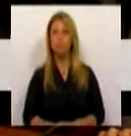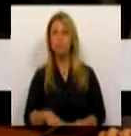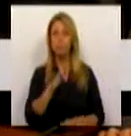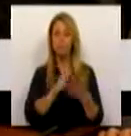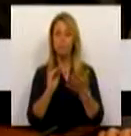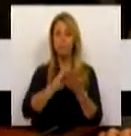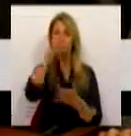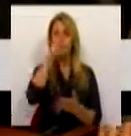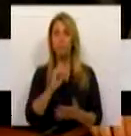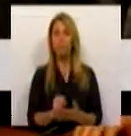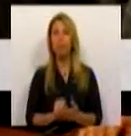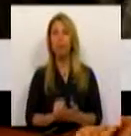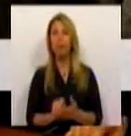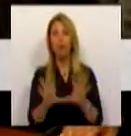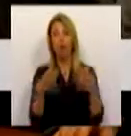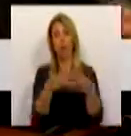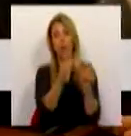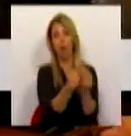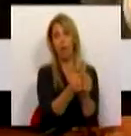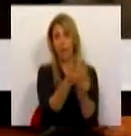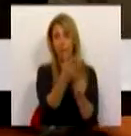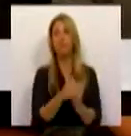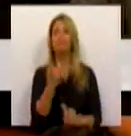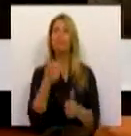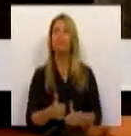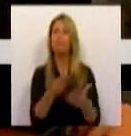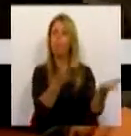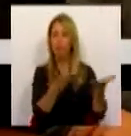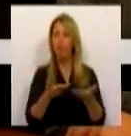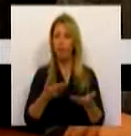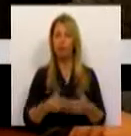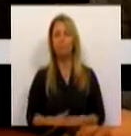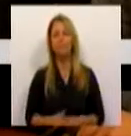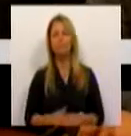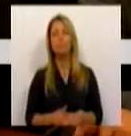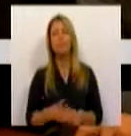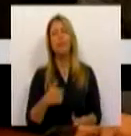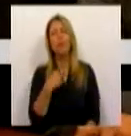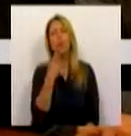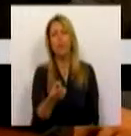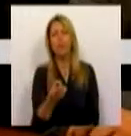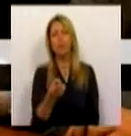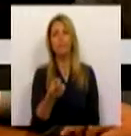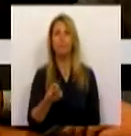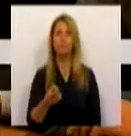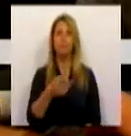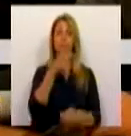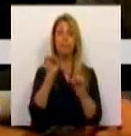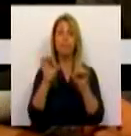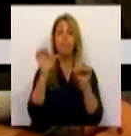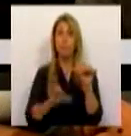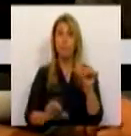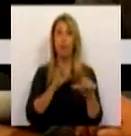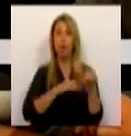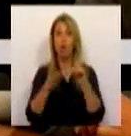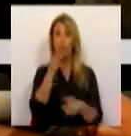Sr. Secretário de Estado e restante equipa que o acompanha, bem-vindos. Bem, eu diria que a intervenção do